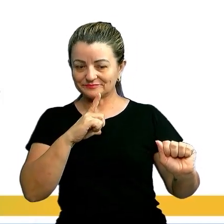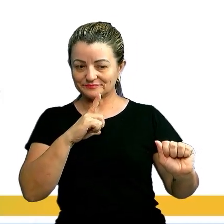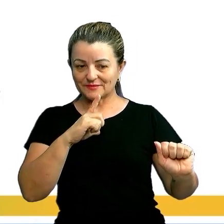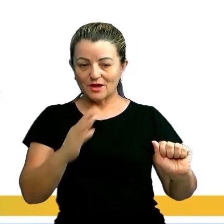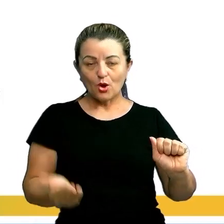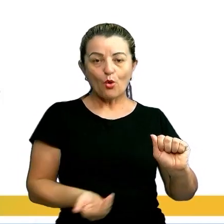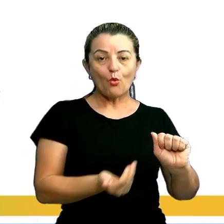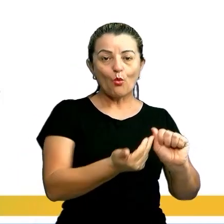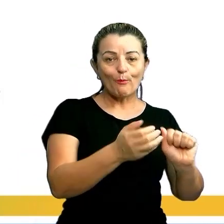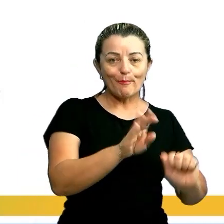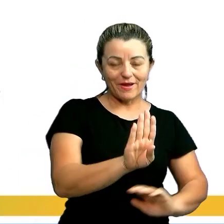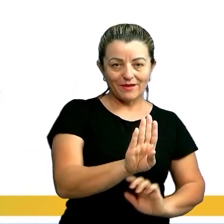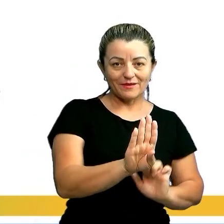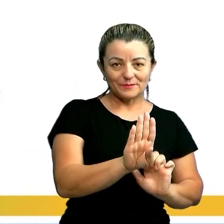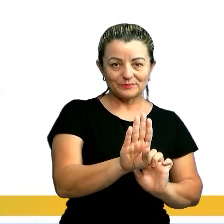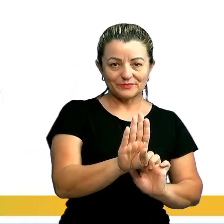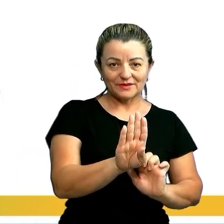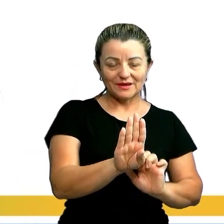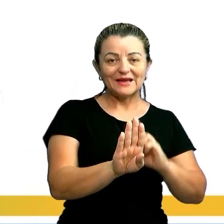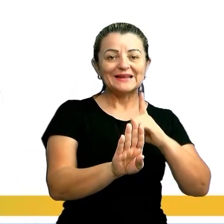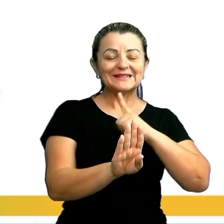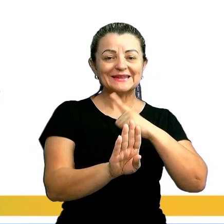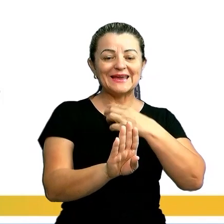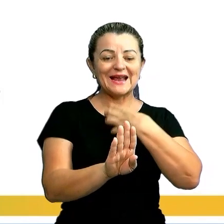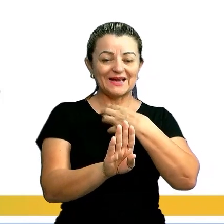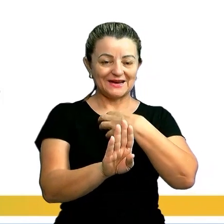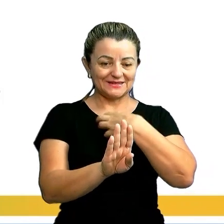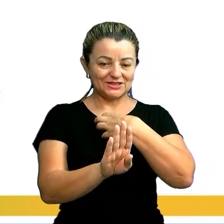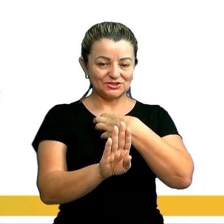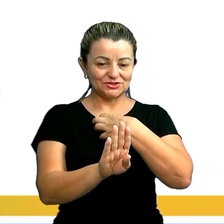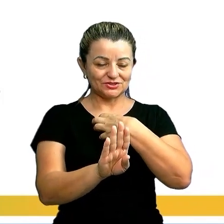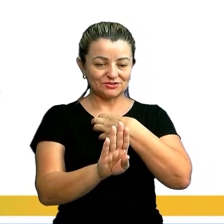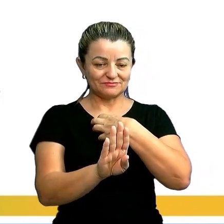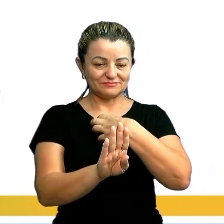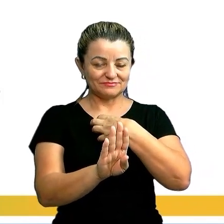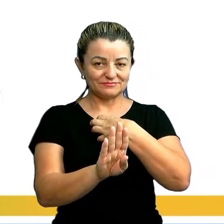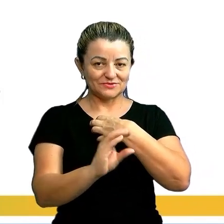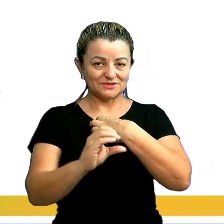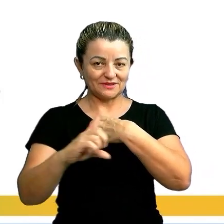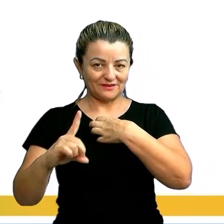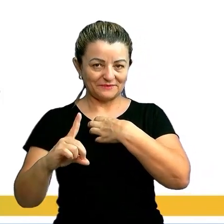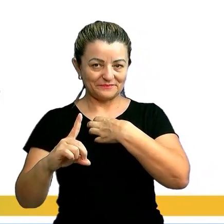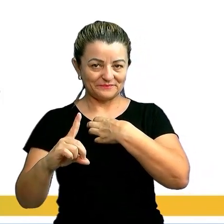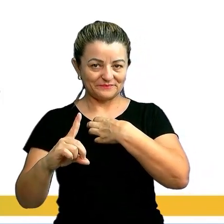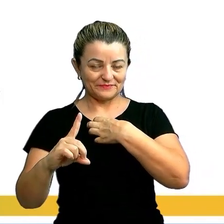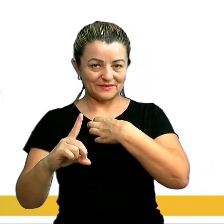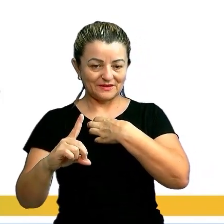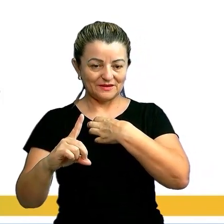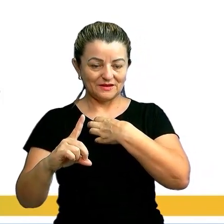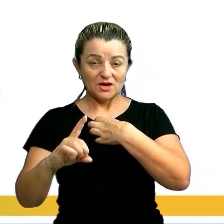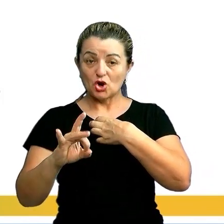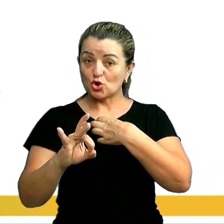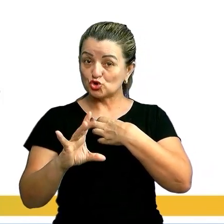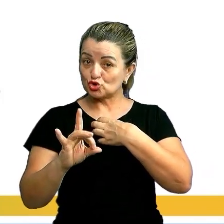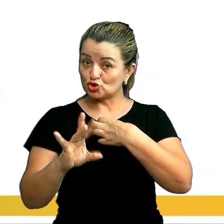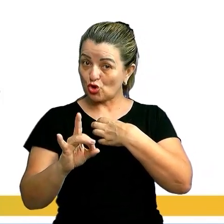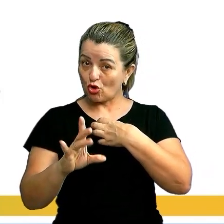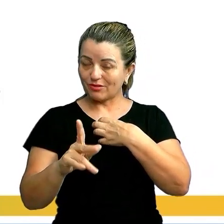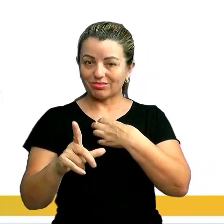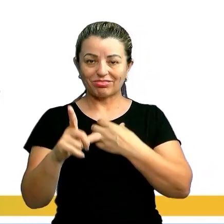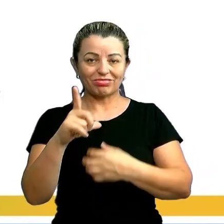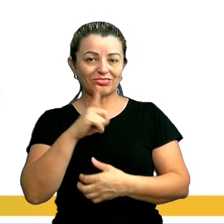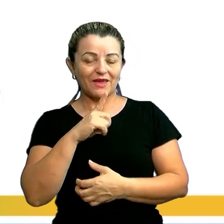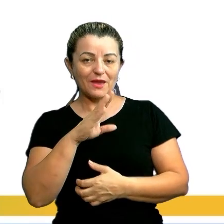O B tem uma característica, já o B, o C e o D têm uma característica que apenas o B, o C e o